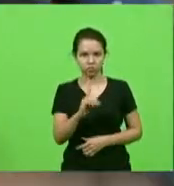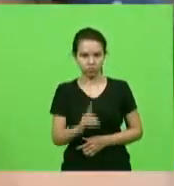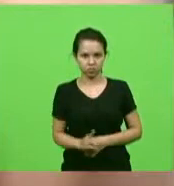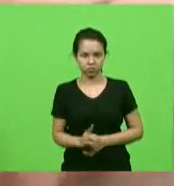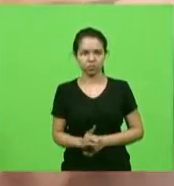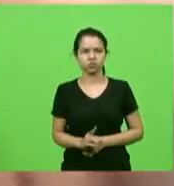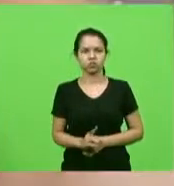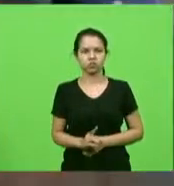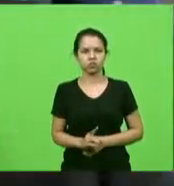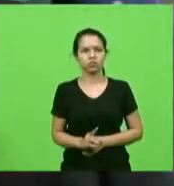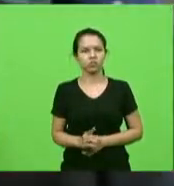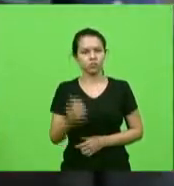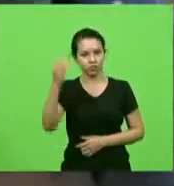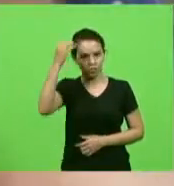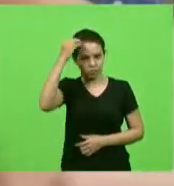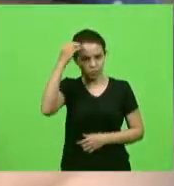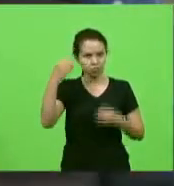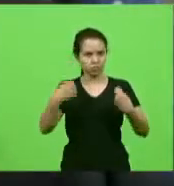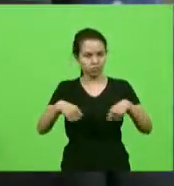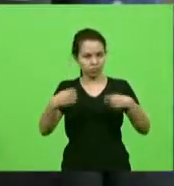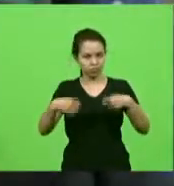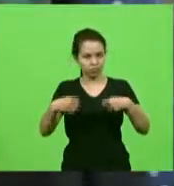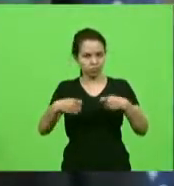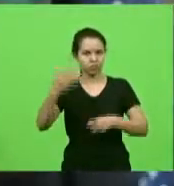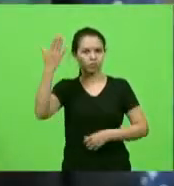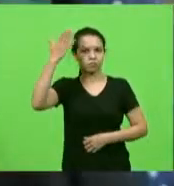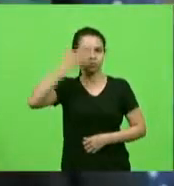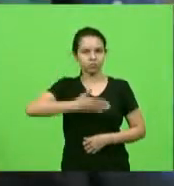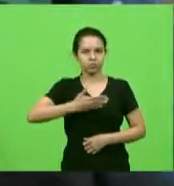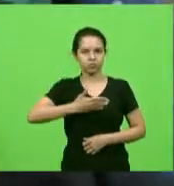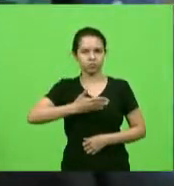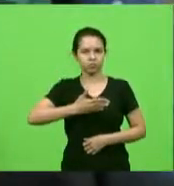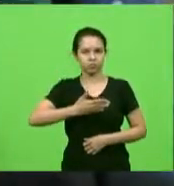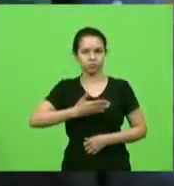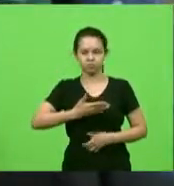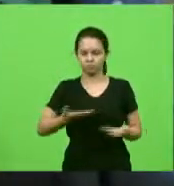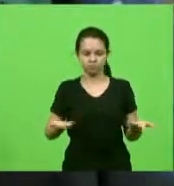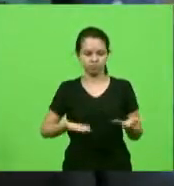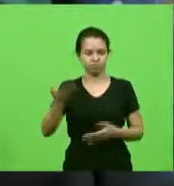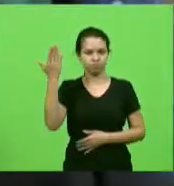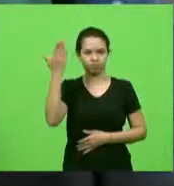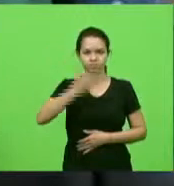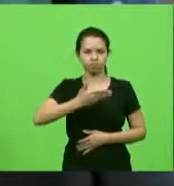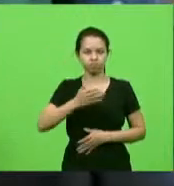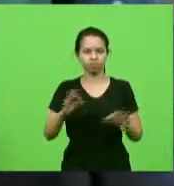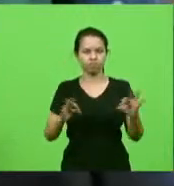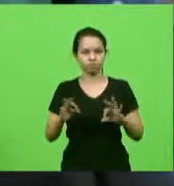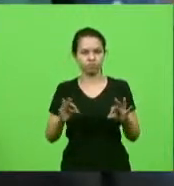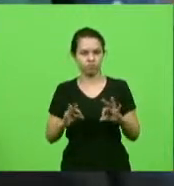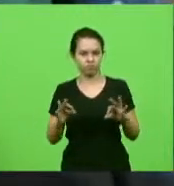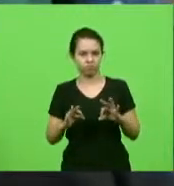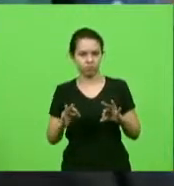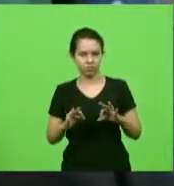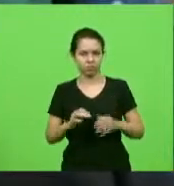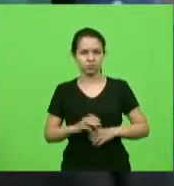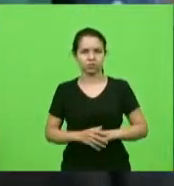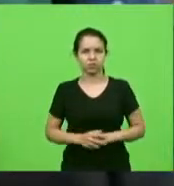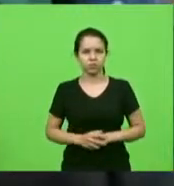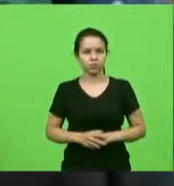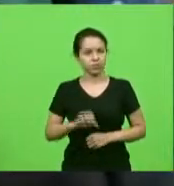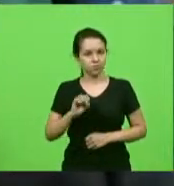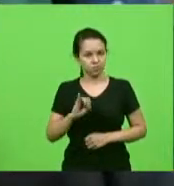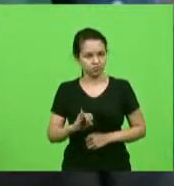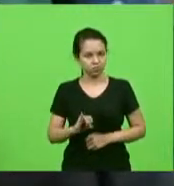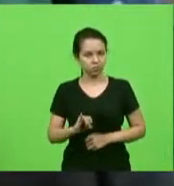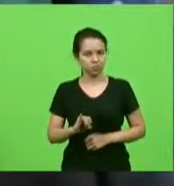culpa deverá ser provada, e no caso não foi. Em que pese a ausência de dolo por parte do governador Carlos